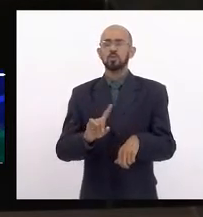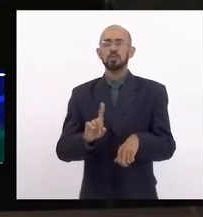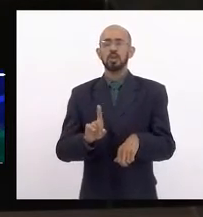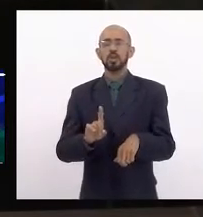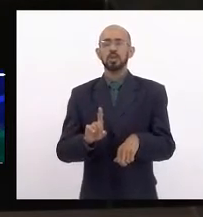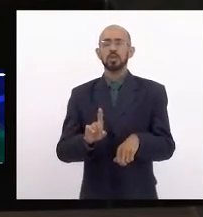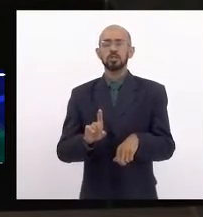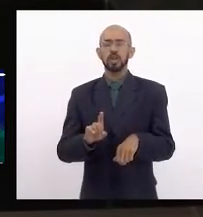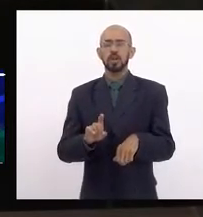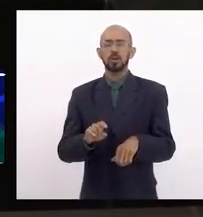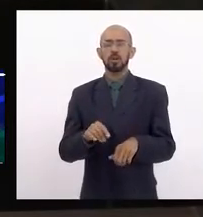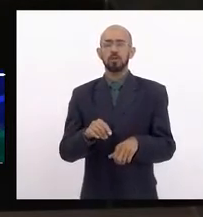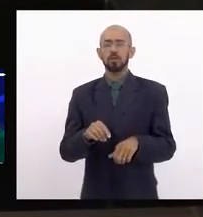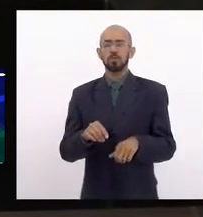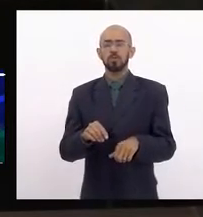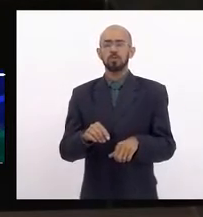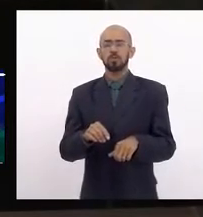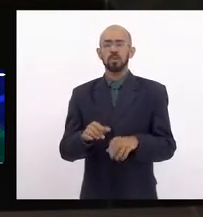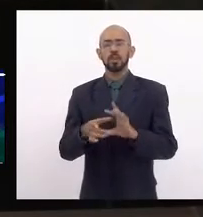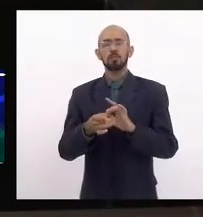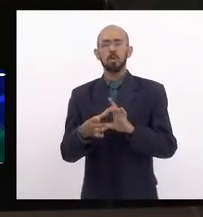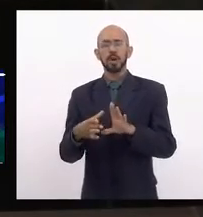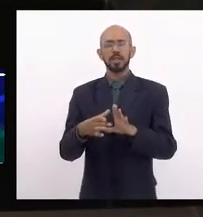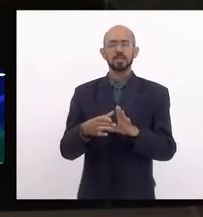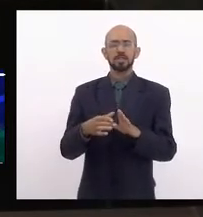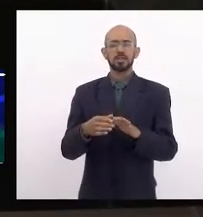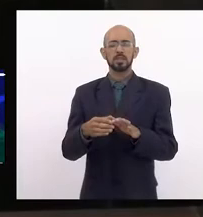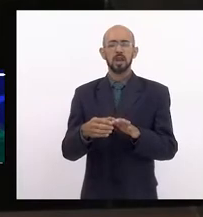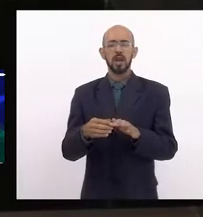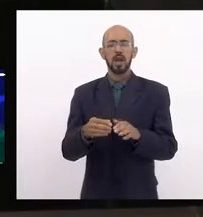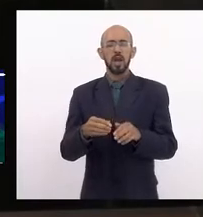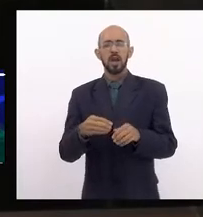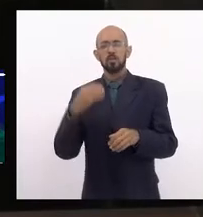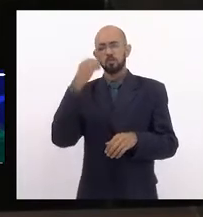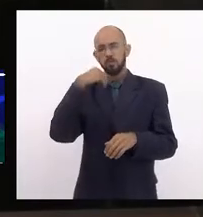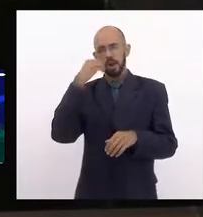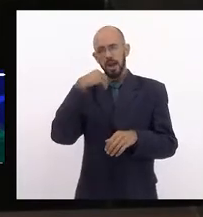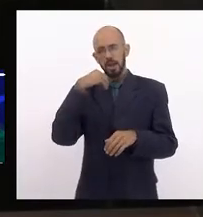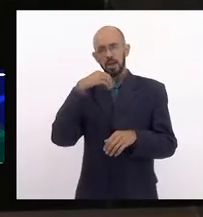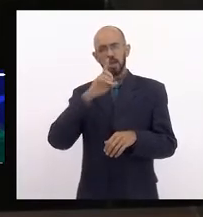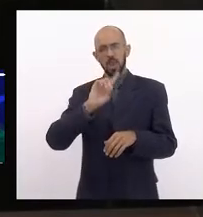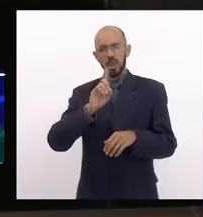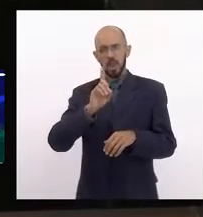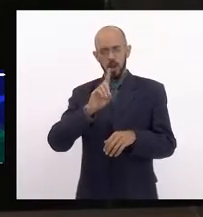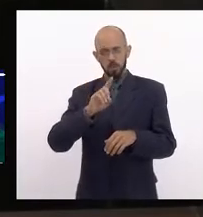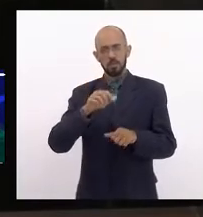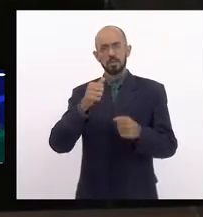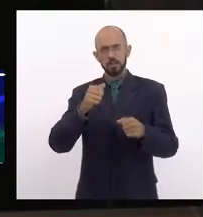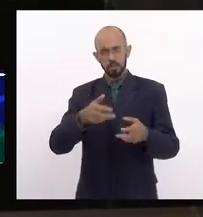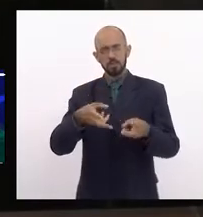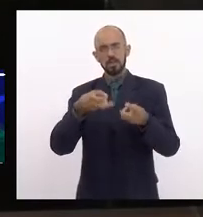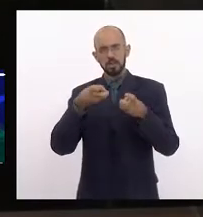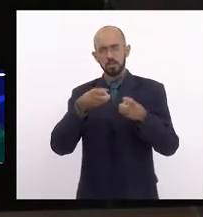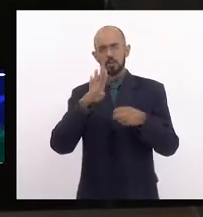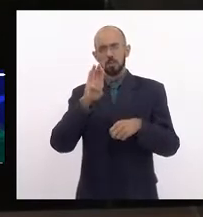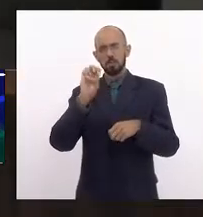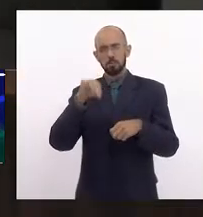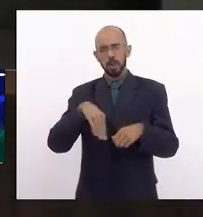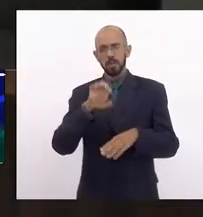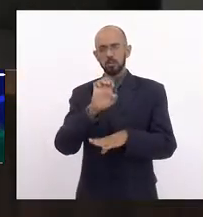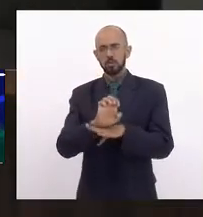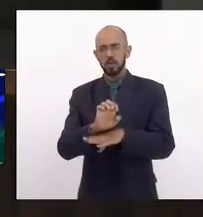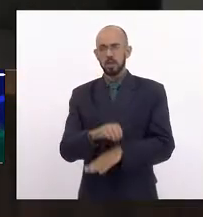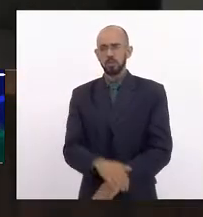preliminar e fajuta mas seja uma democracia crescida madura e que considere o bem do nosso estado muito obrigado